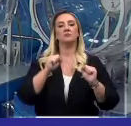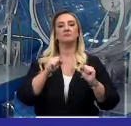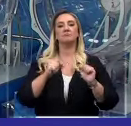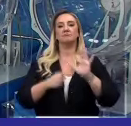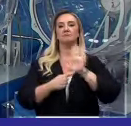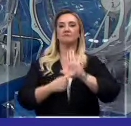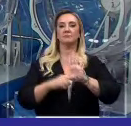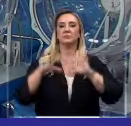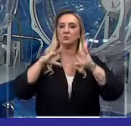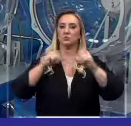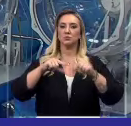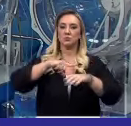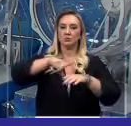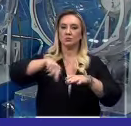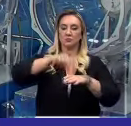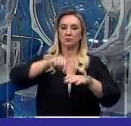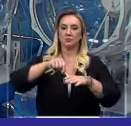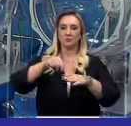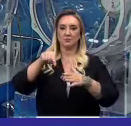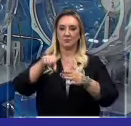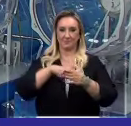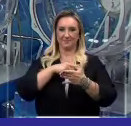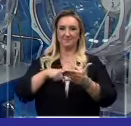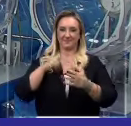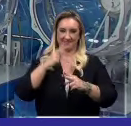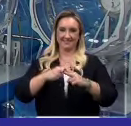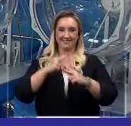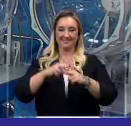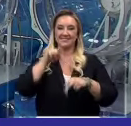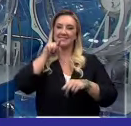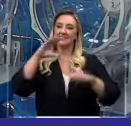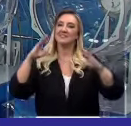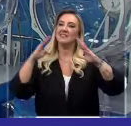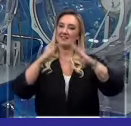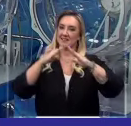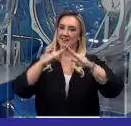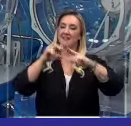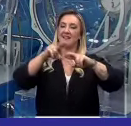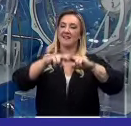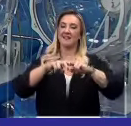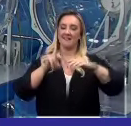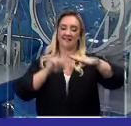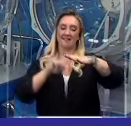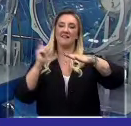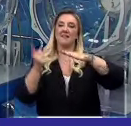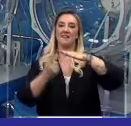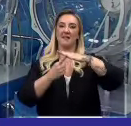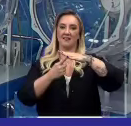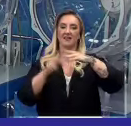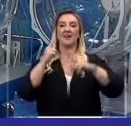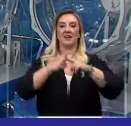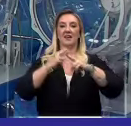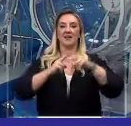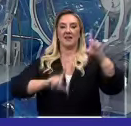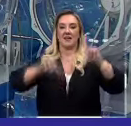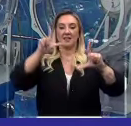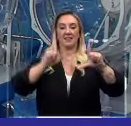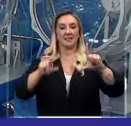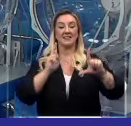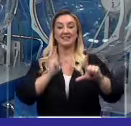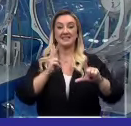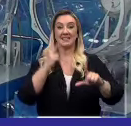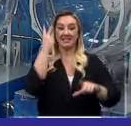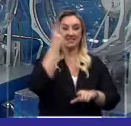transmissão completa de todos os sorteios das loterias da sua casa por meio dos perfis da Caixa e da Rede TV, sempre